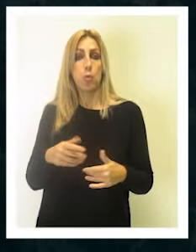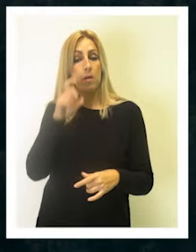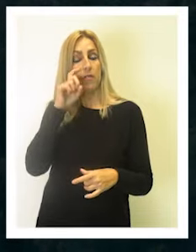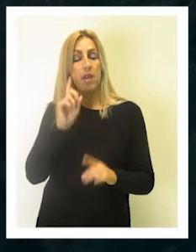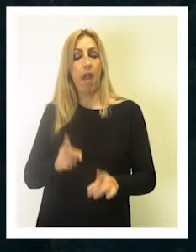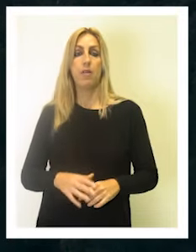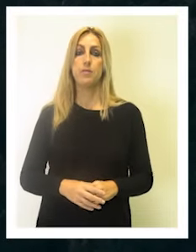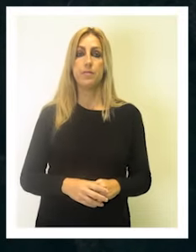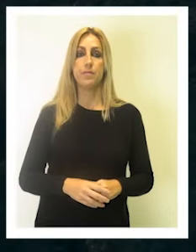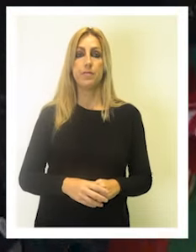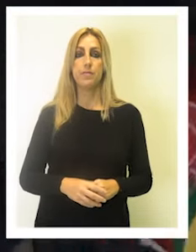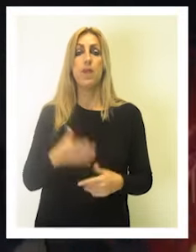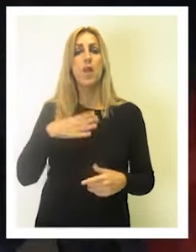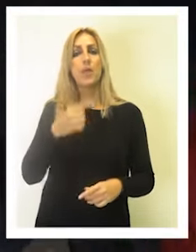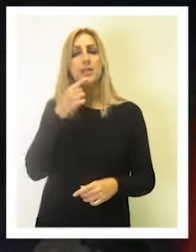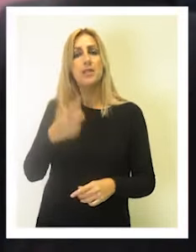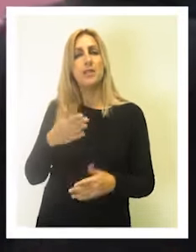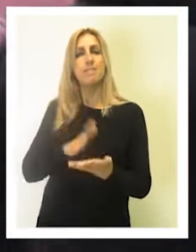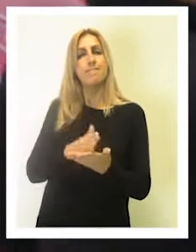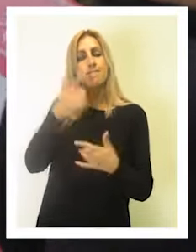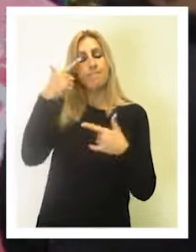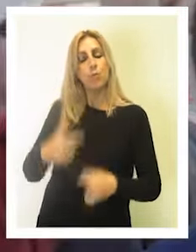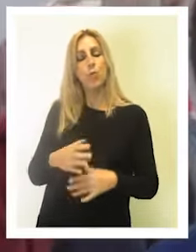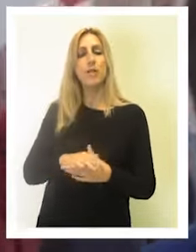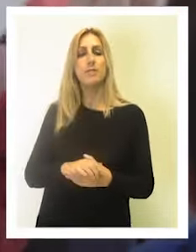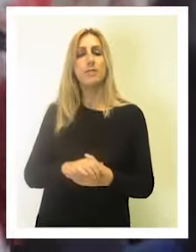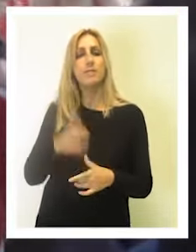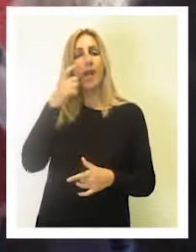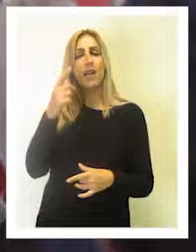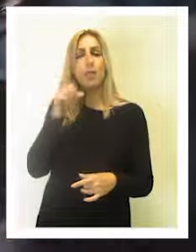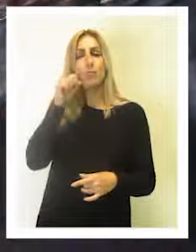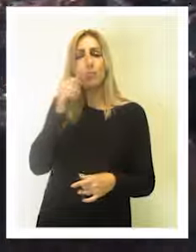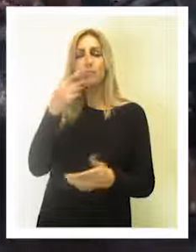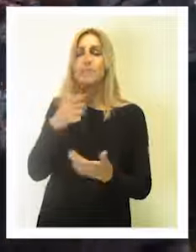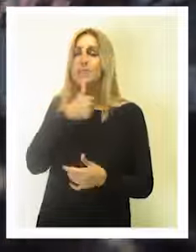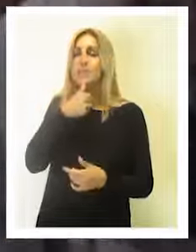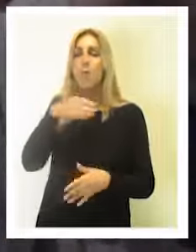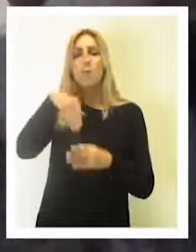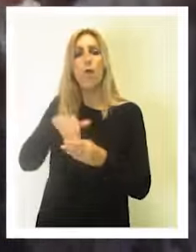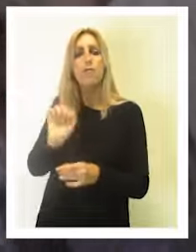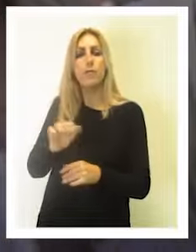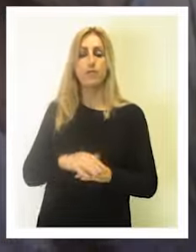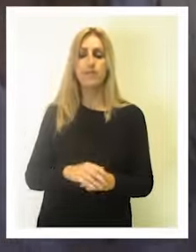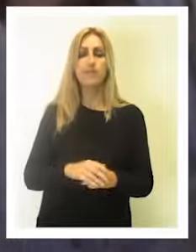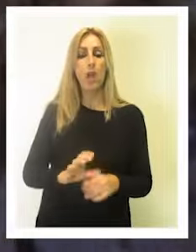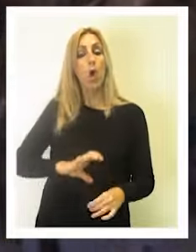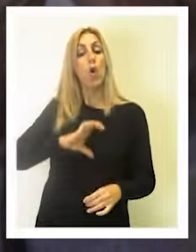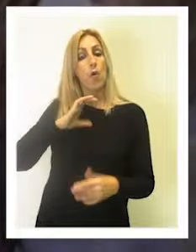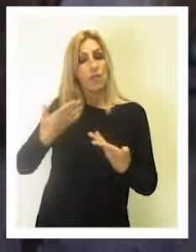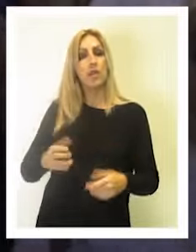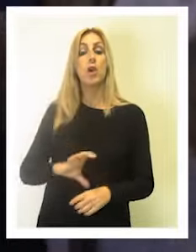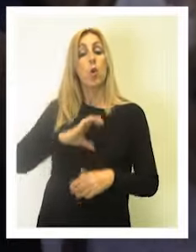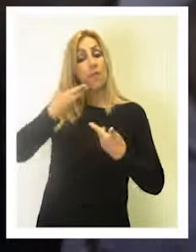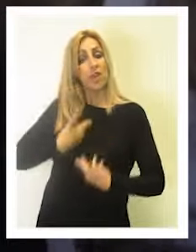defender. E eu quero dizer aos indecisos, a quem ainda não decidiu o seu voto, para que